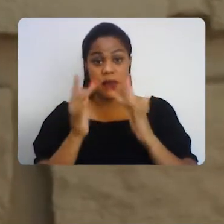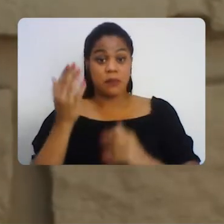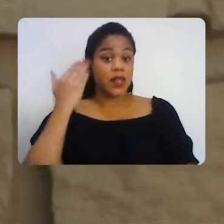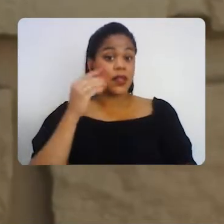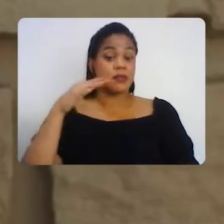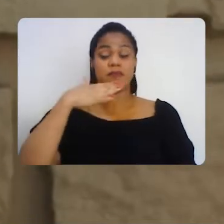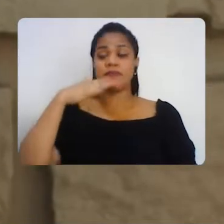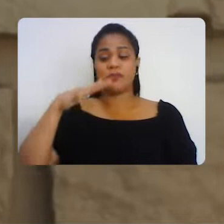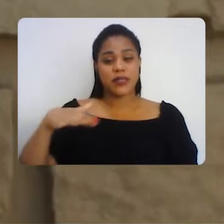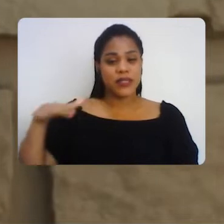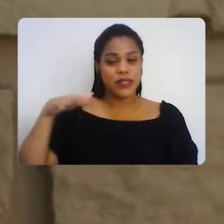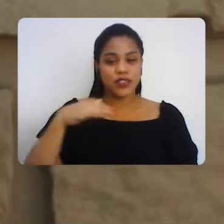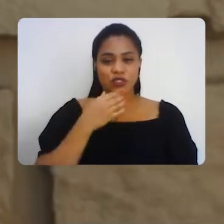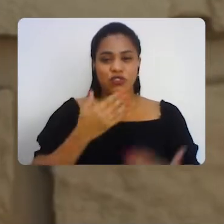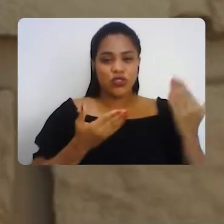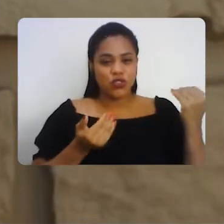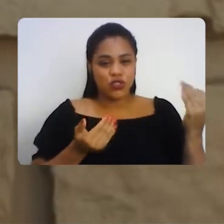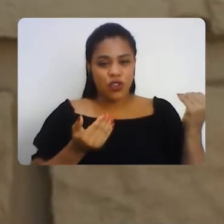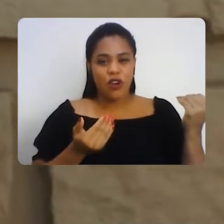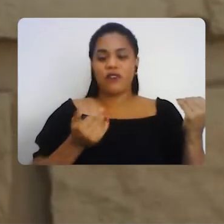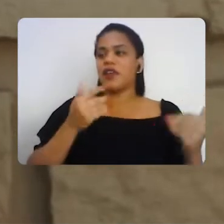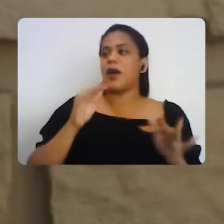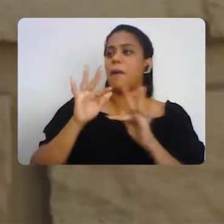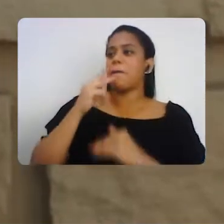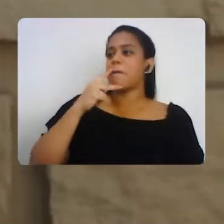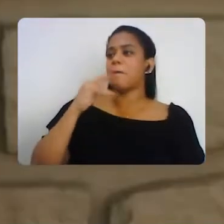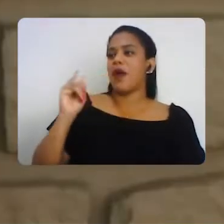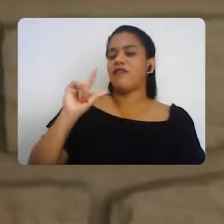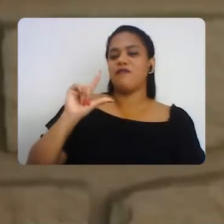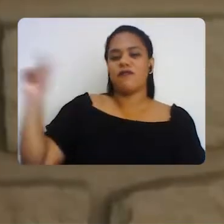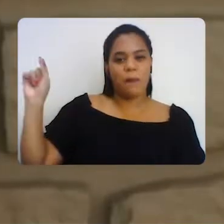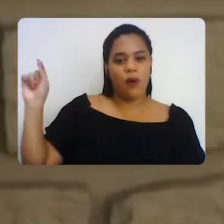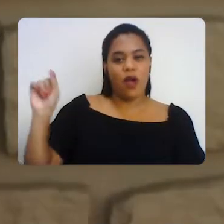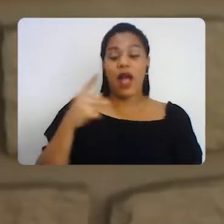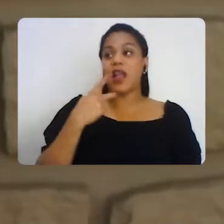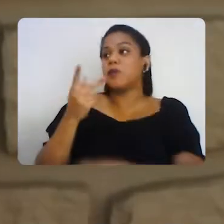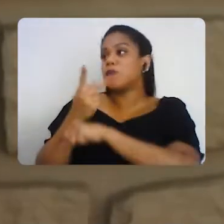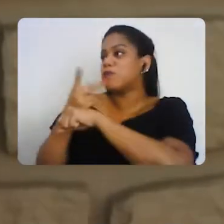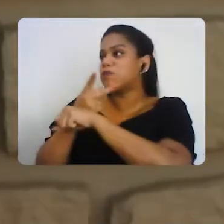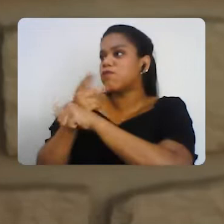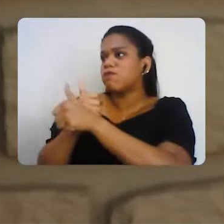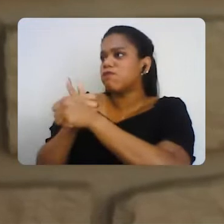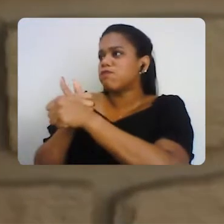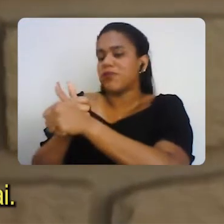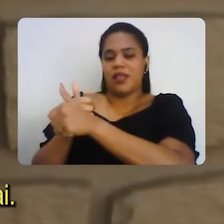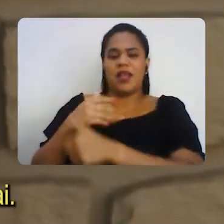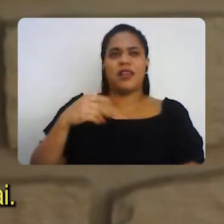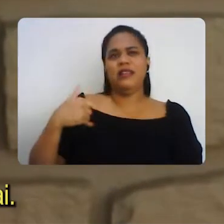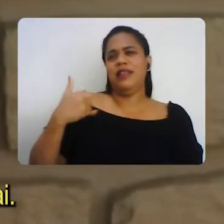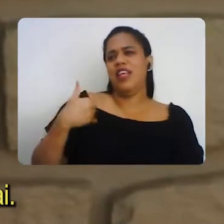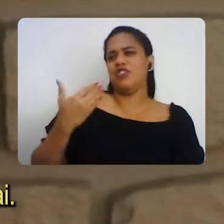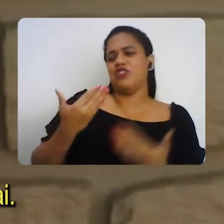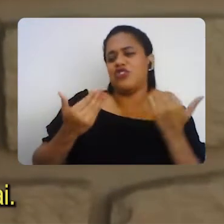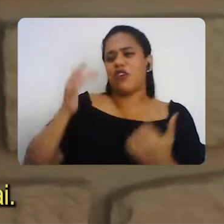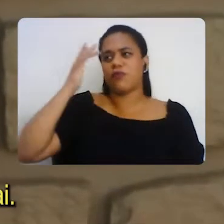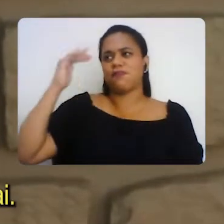um menino que perde o pai vai embora e ele vai atrás mais velho, né? Quando chega assim na